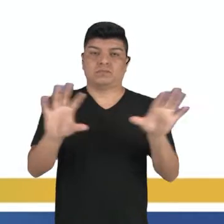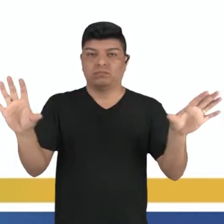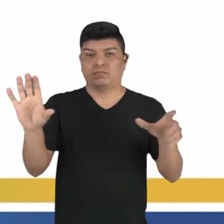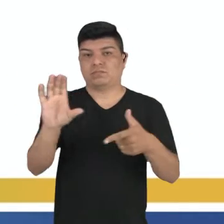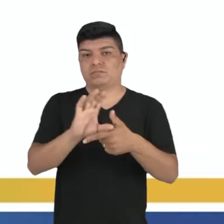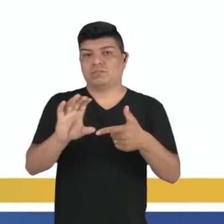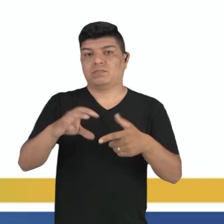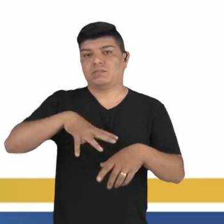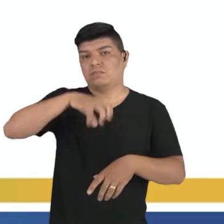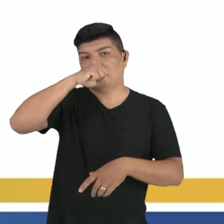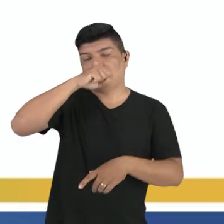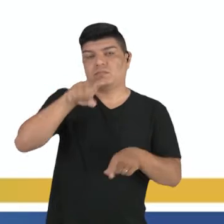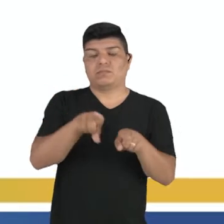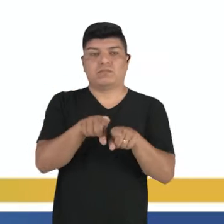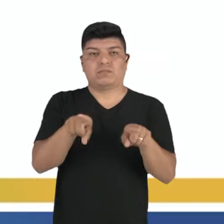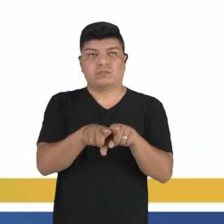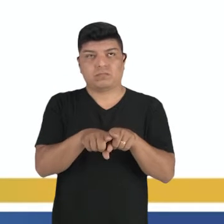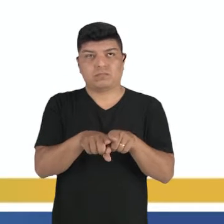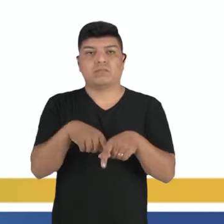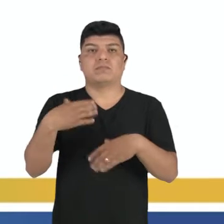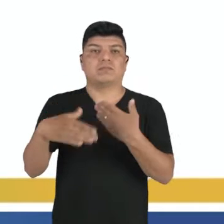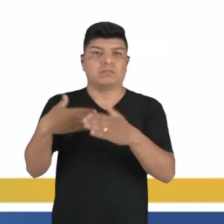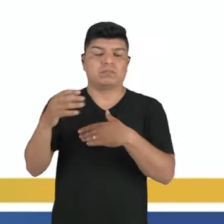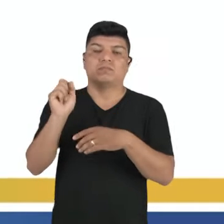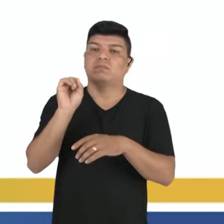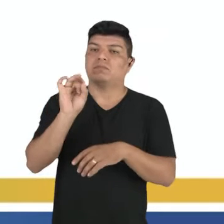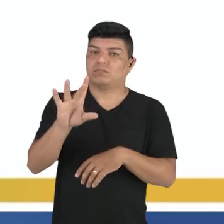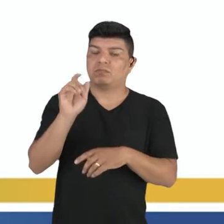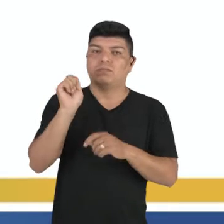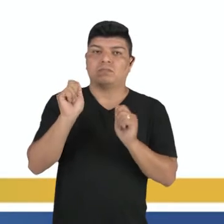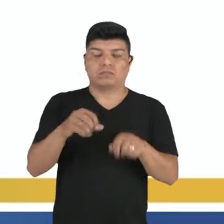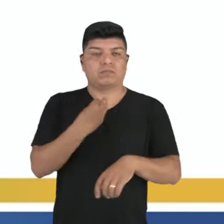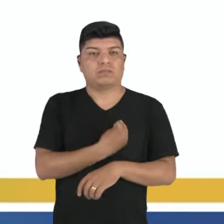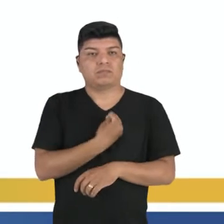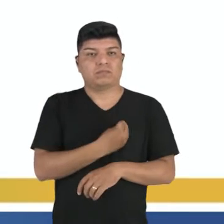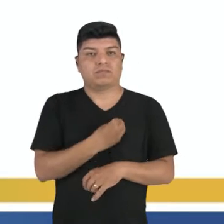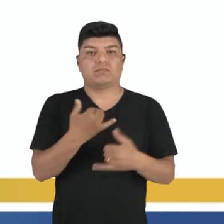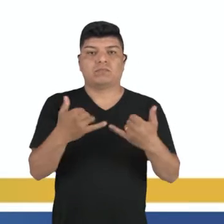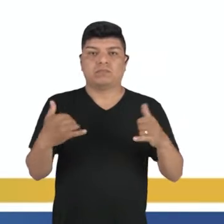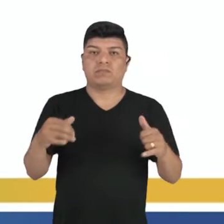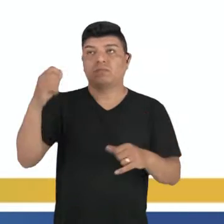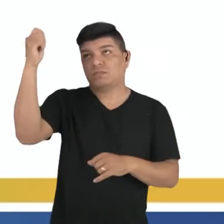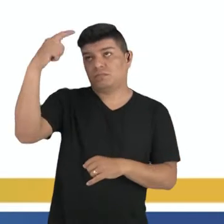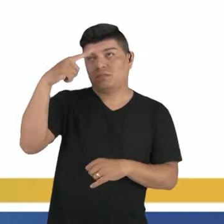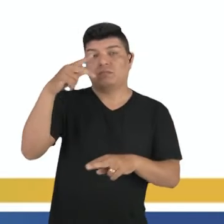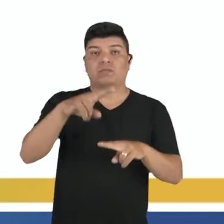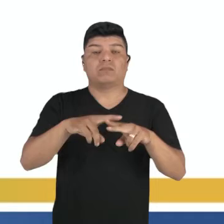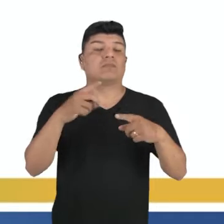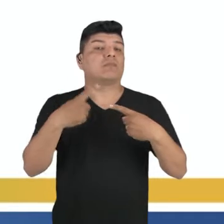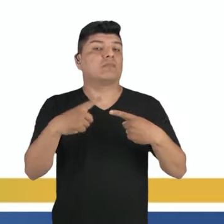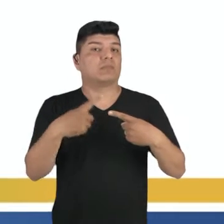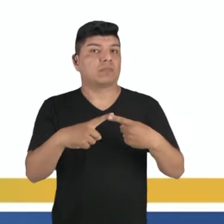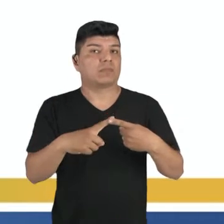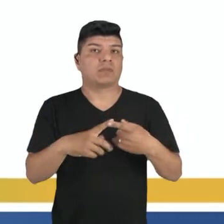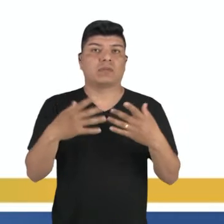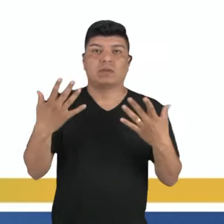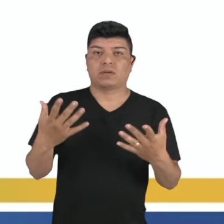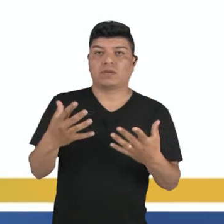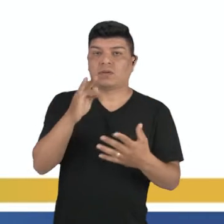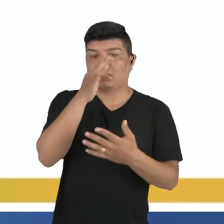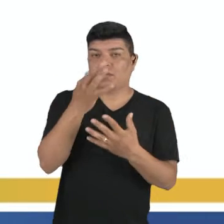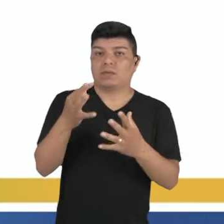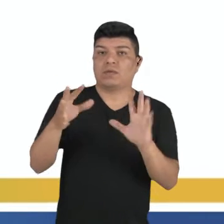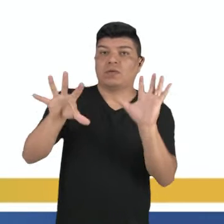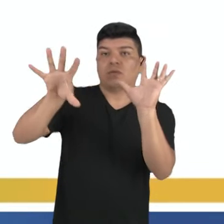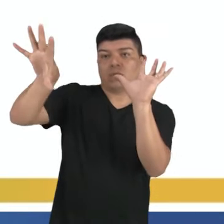liberando o gás oxigênio esse processo Ele só pode ocorrer na presença de energia luminosa porque vamos lá a